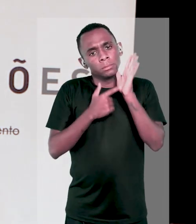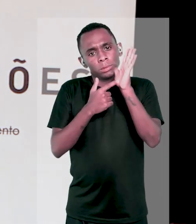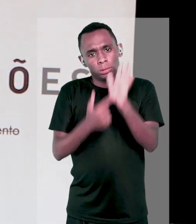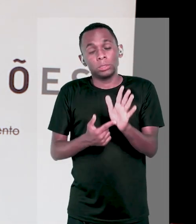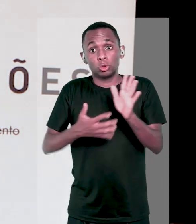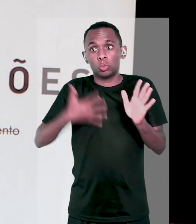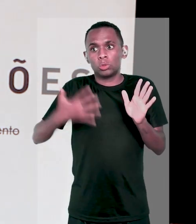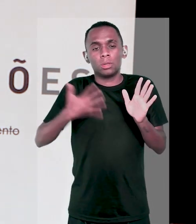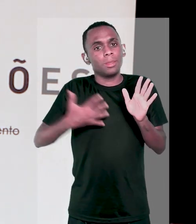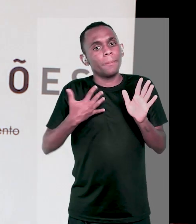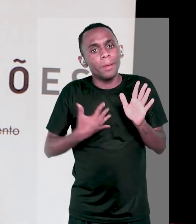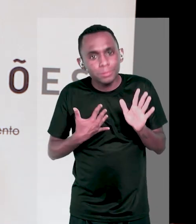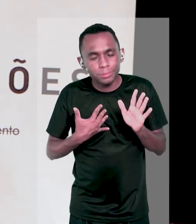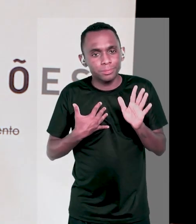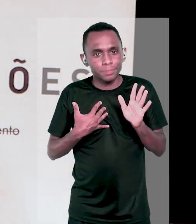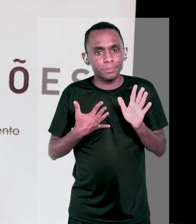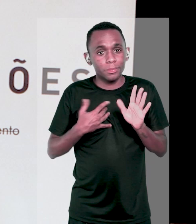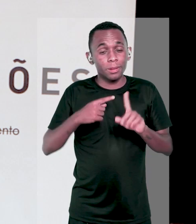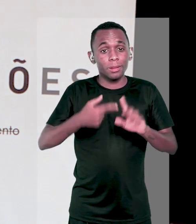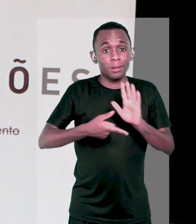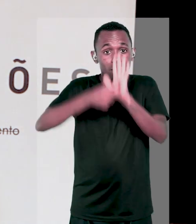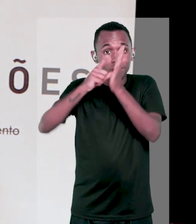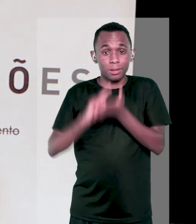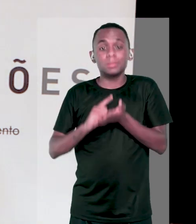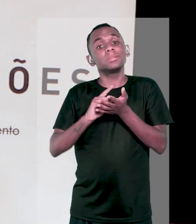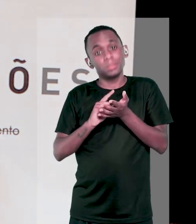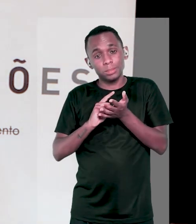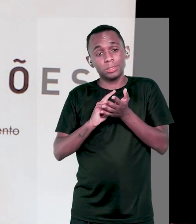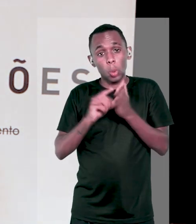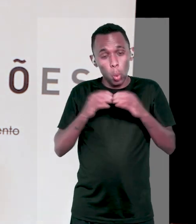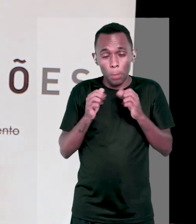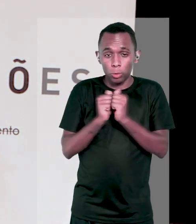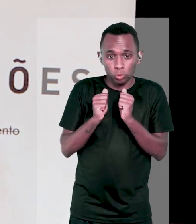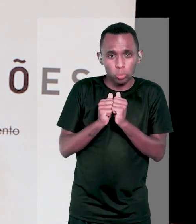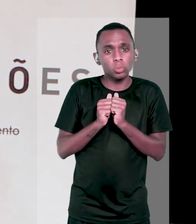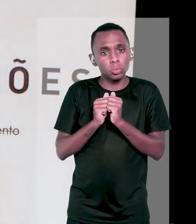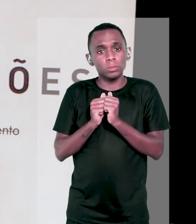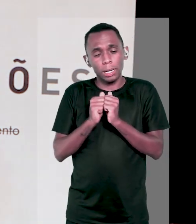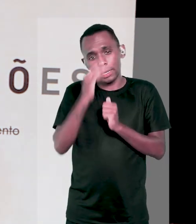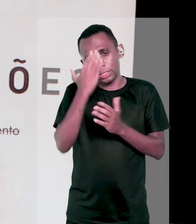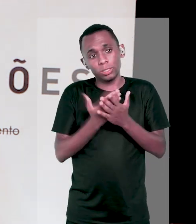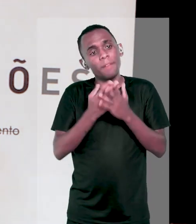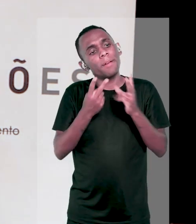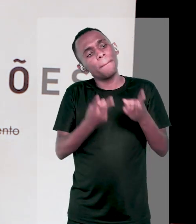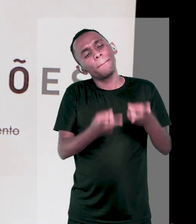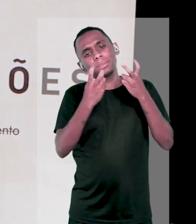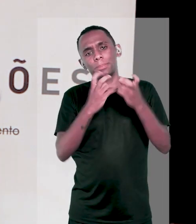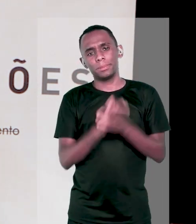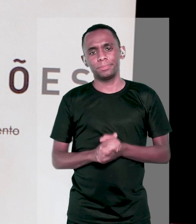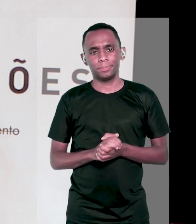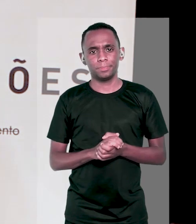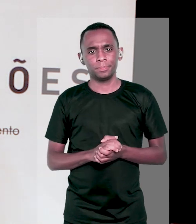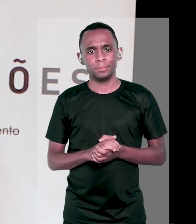e é é fascinante porque a obra de arte não é na admiração que ela